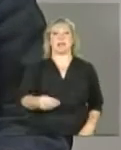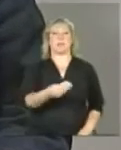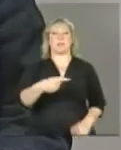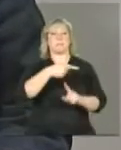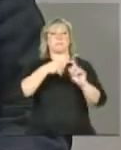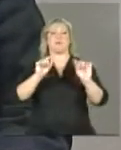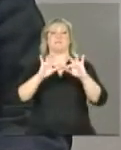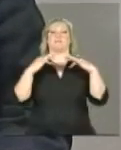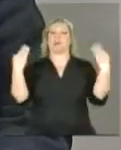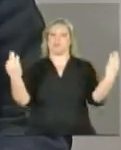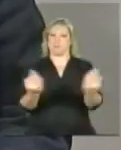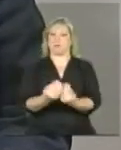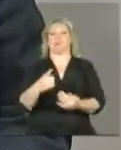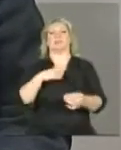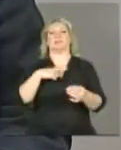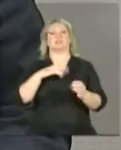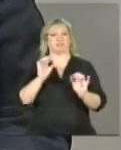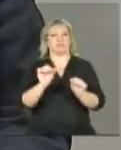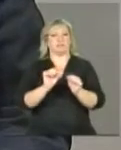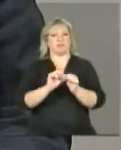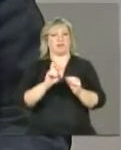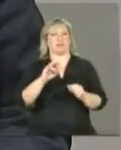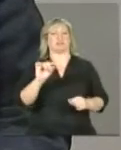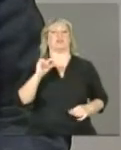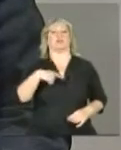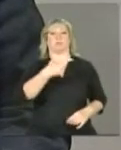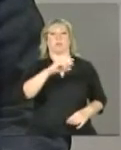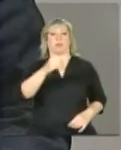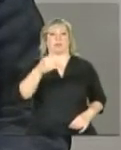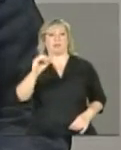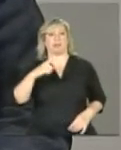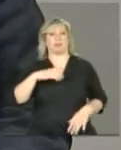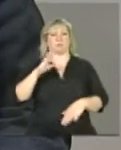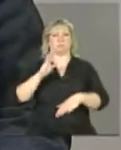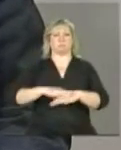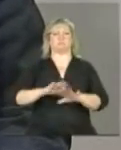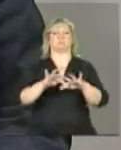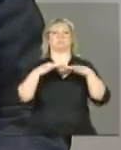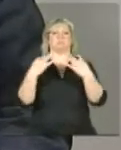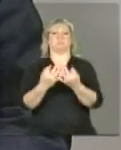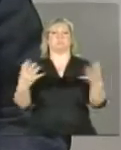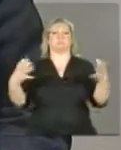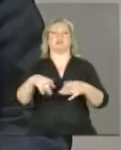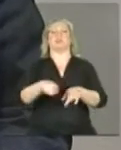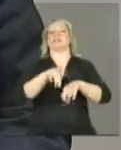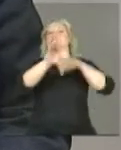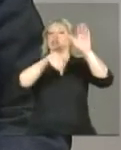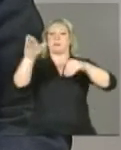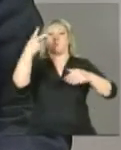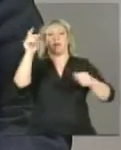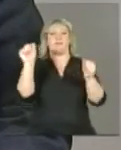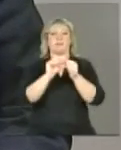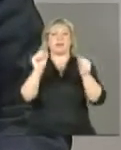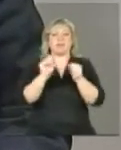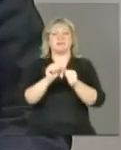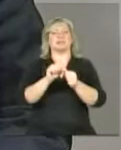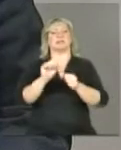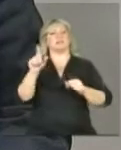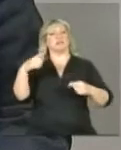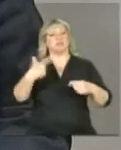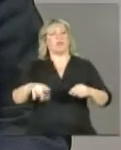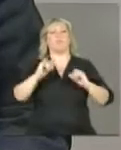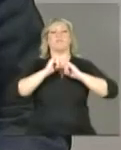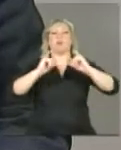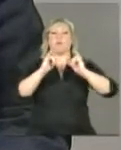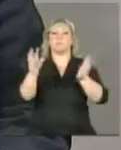em 2010 foram cerca de milhões sem famílias que foram convocados a realizar a atualização cadastral e neste ano